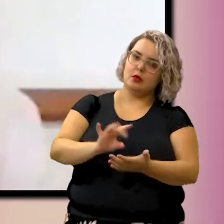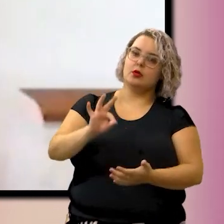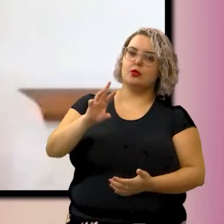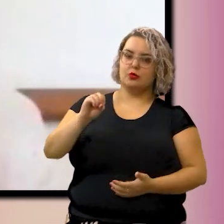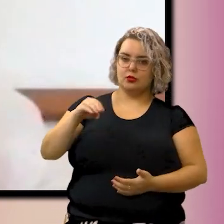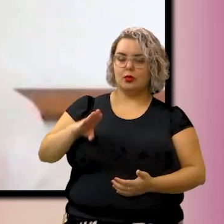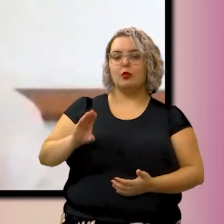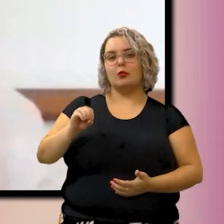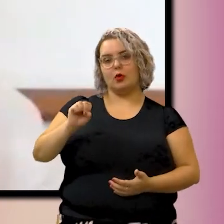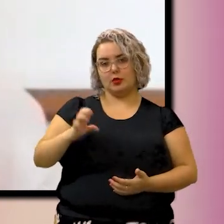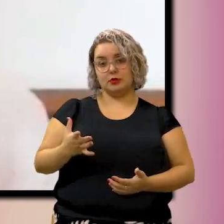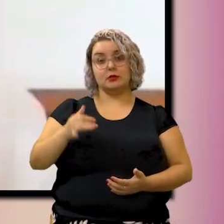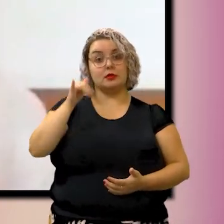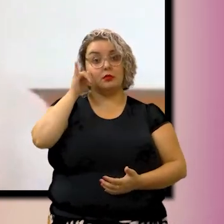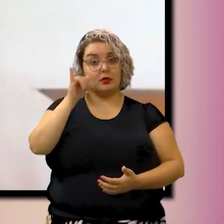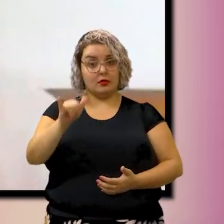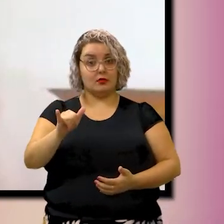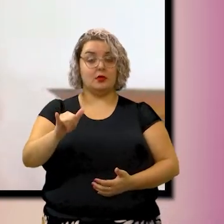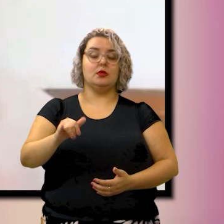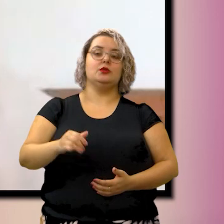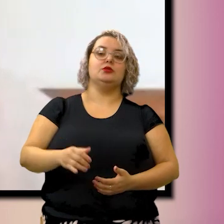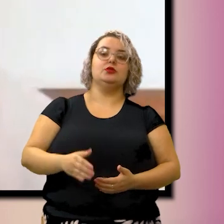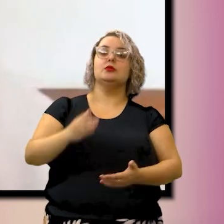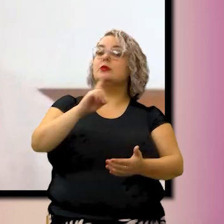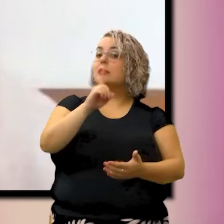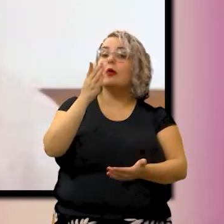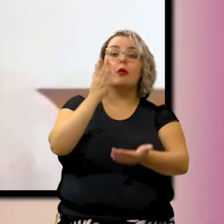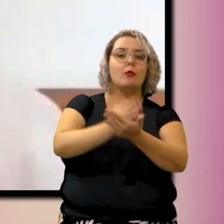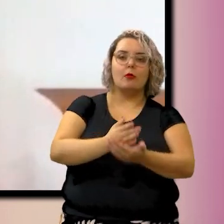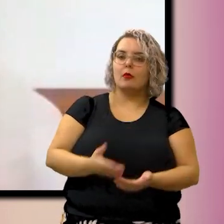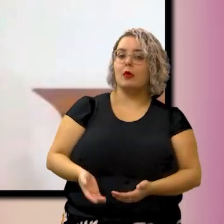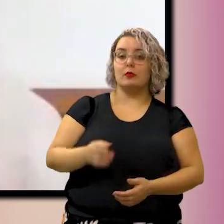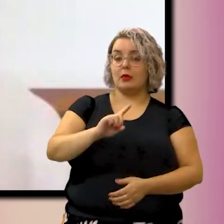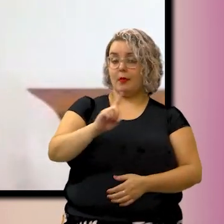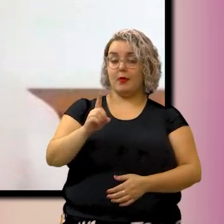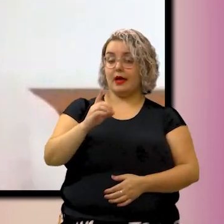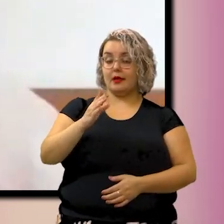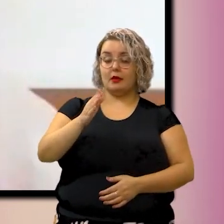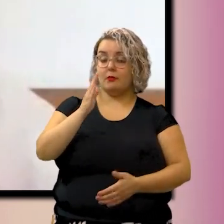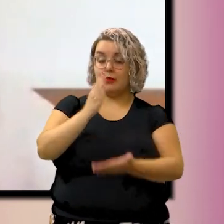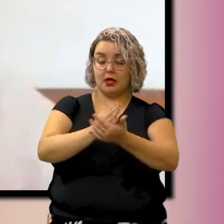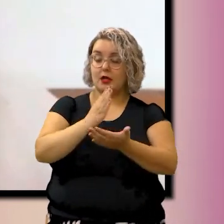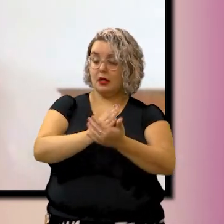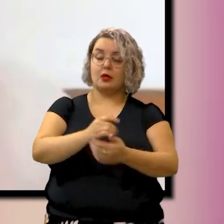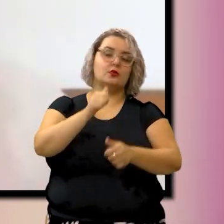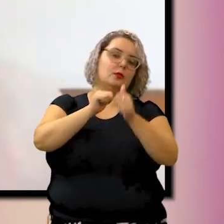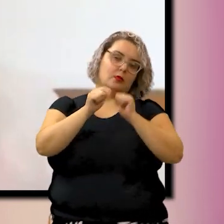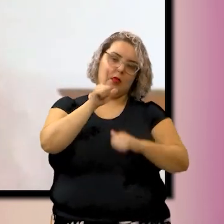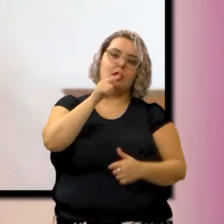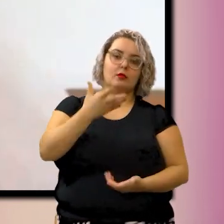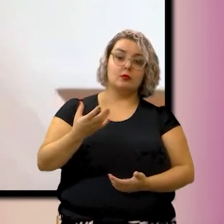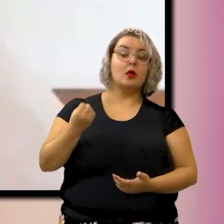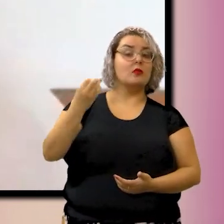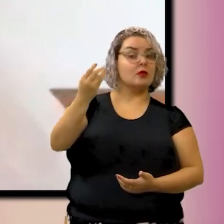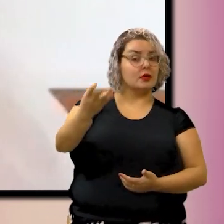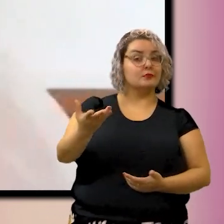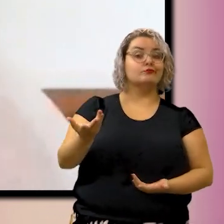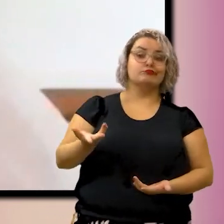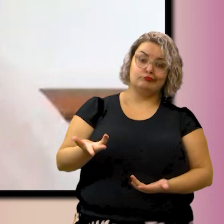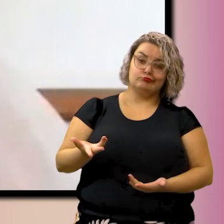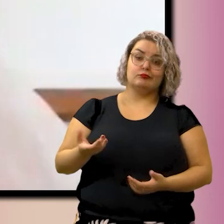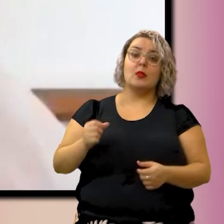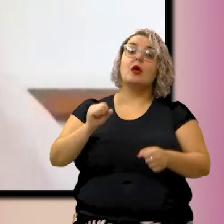pode realmente te dar uma trombose. Então, evite a desidratação, beba bastante água, o que às vezes numa